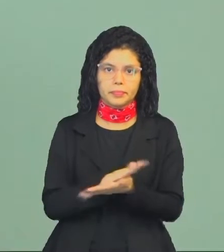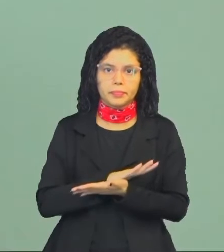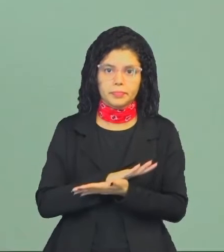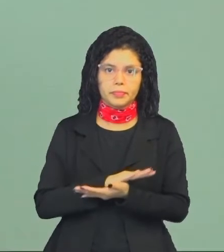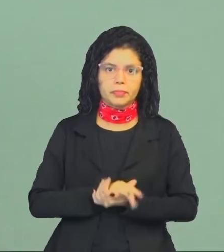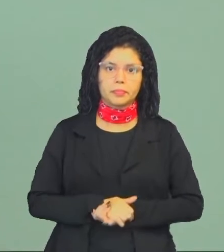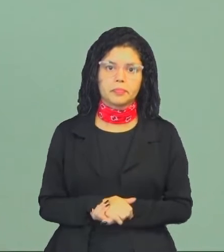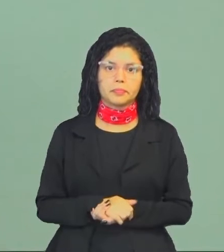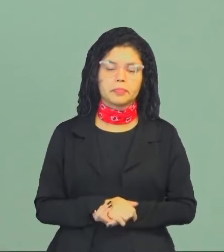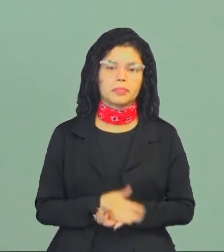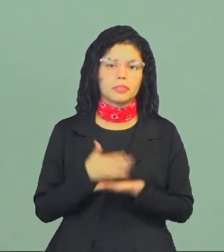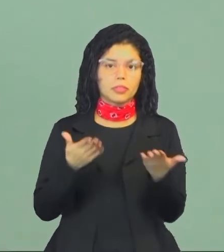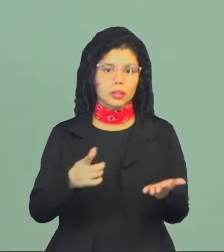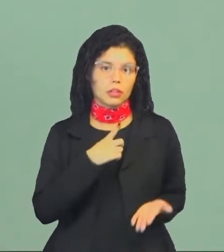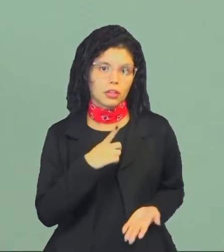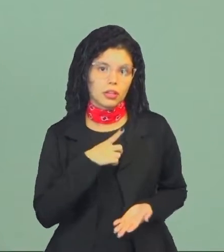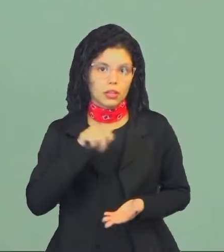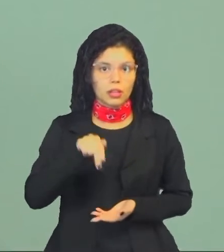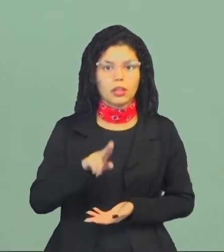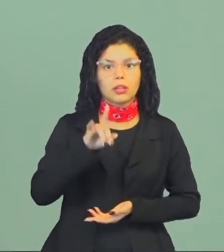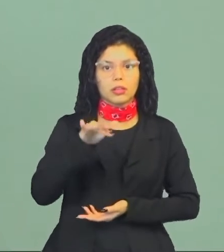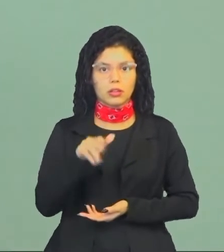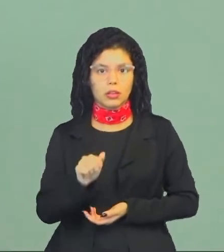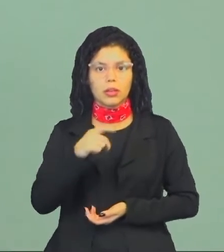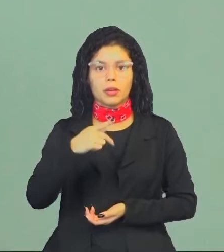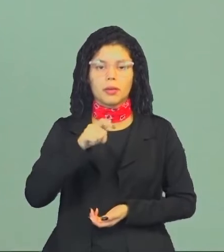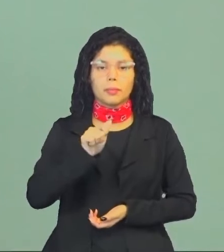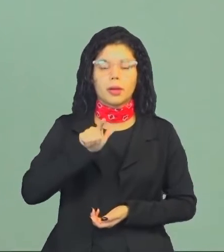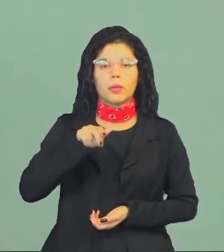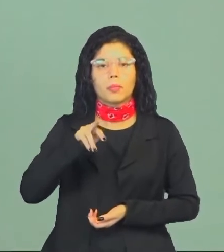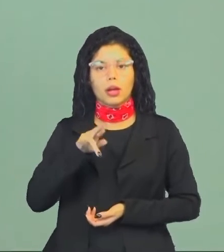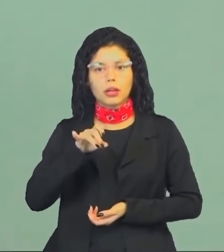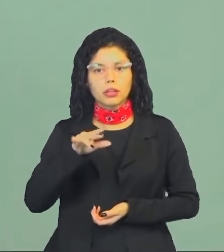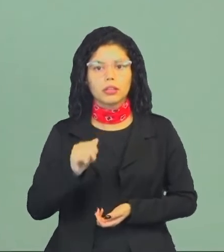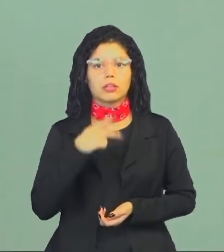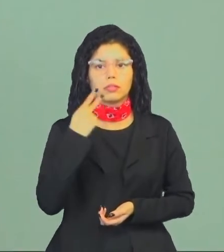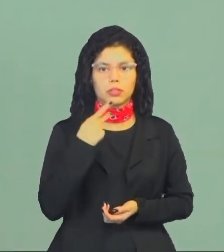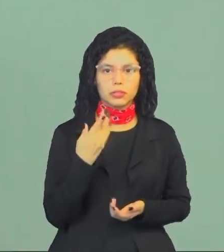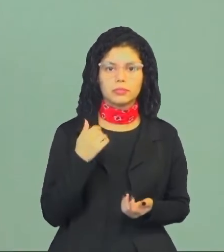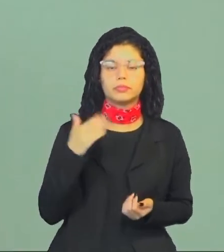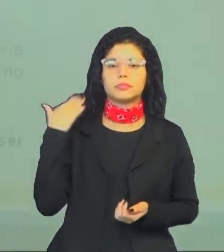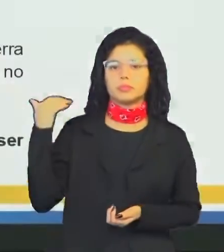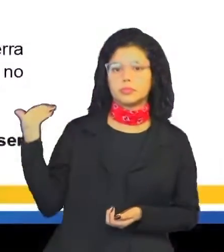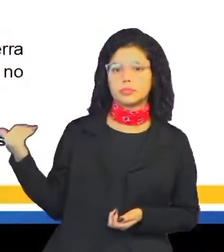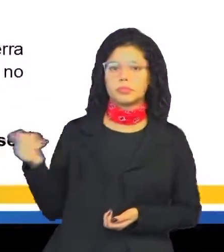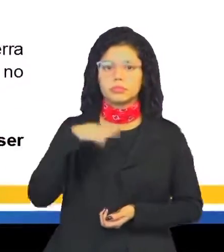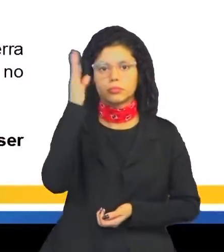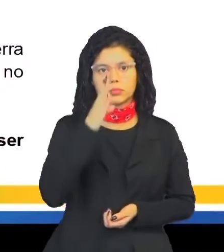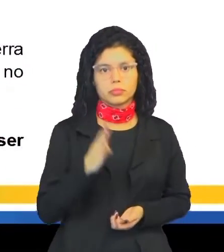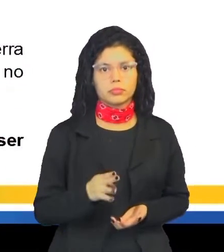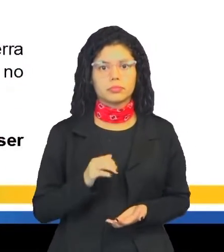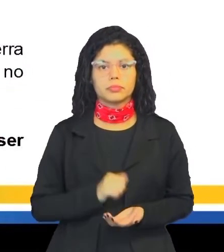esses quilombos. A gente tem aí o quilombo de Palmares, né, como o expoente mais famoso aí no Brasil.